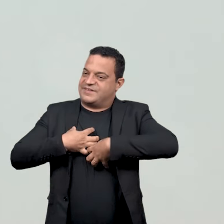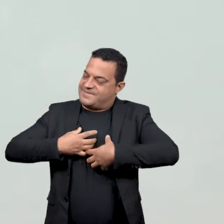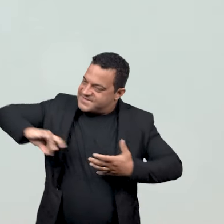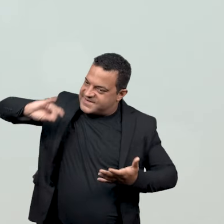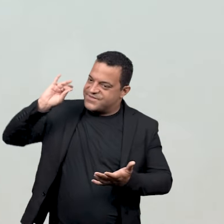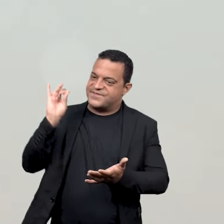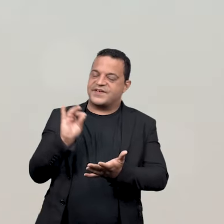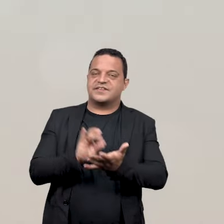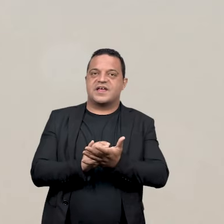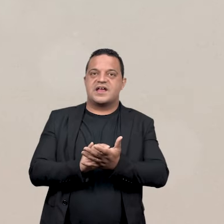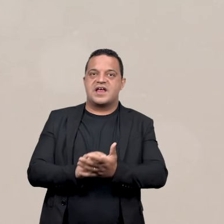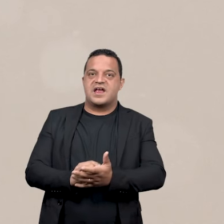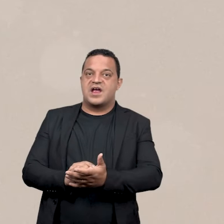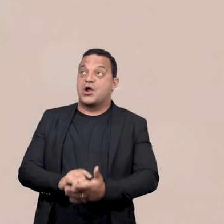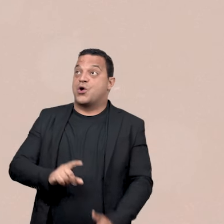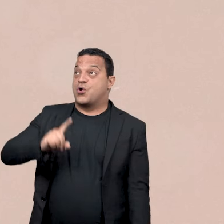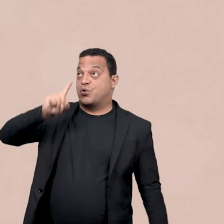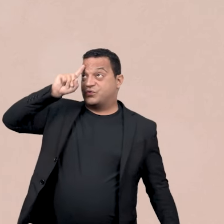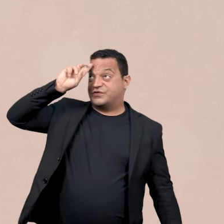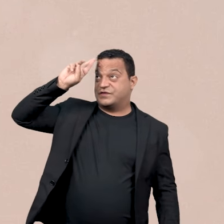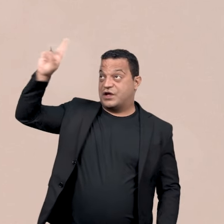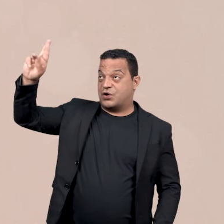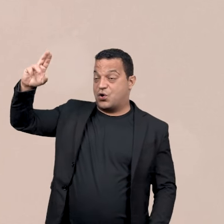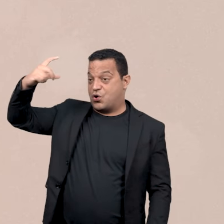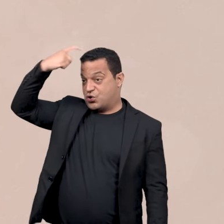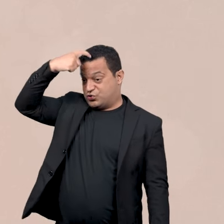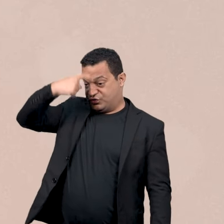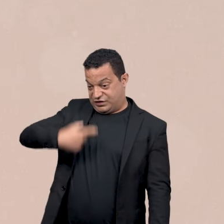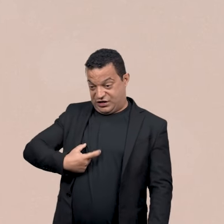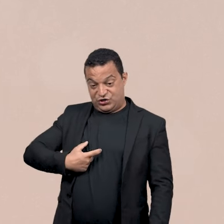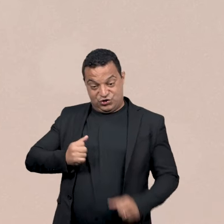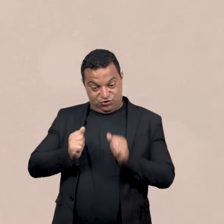sentir realmente eu sou contigo.